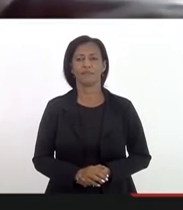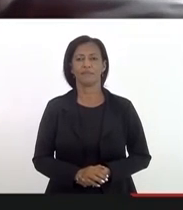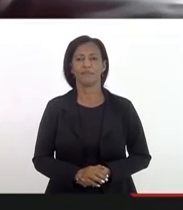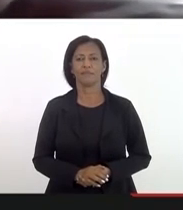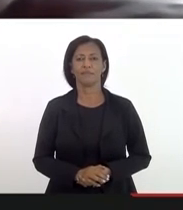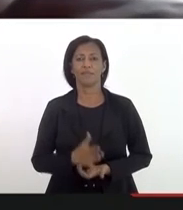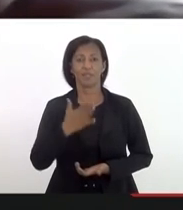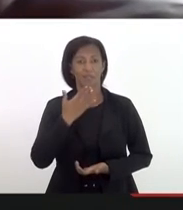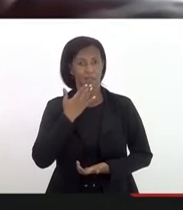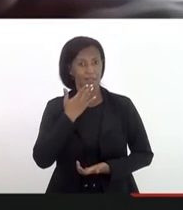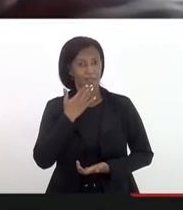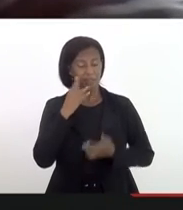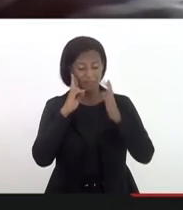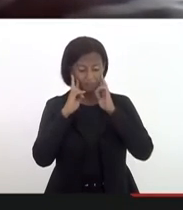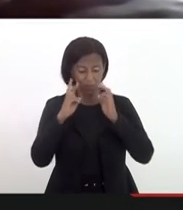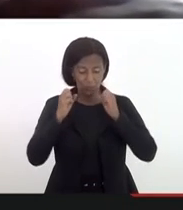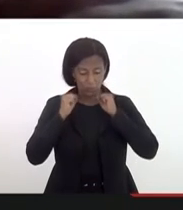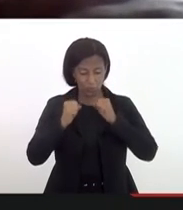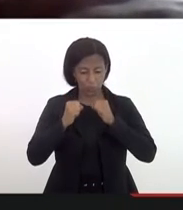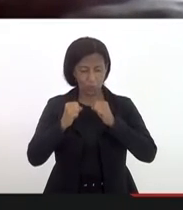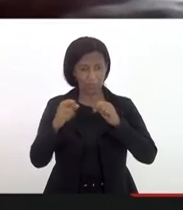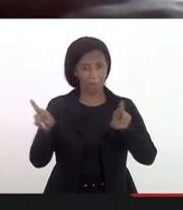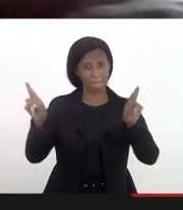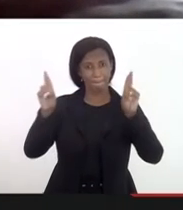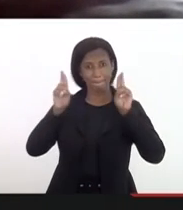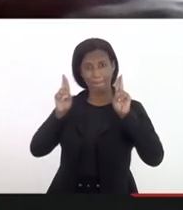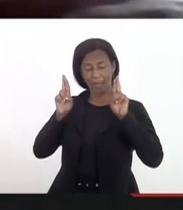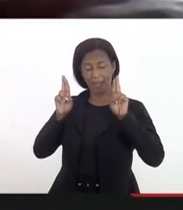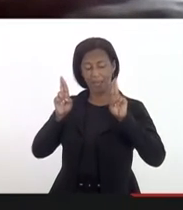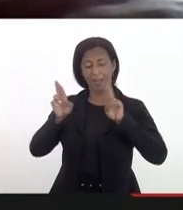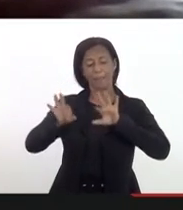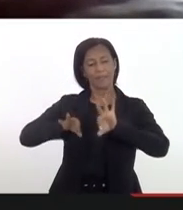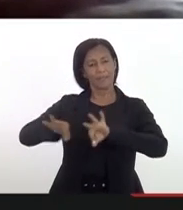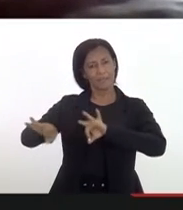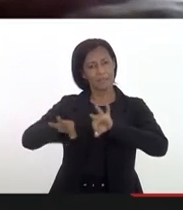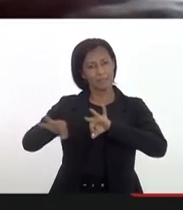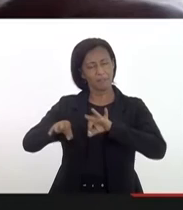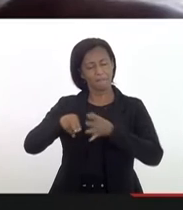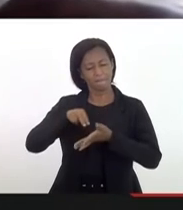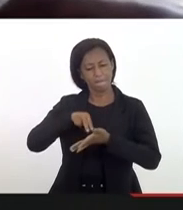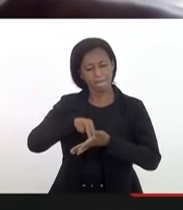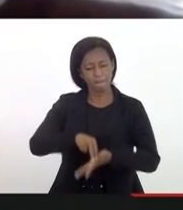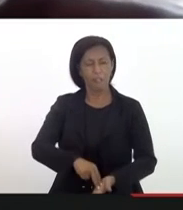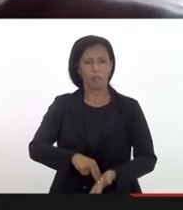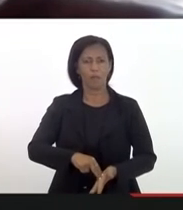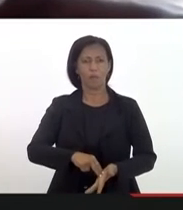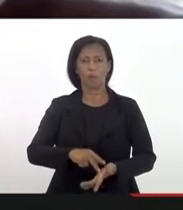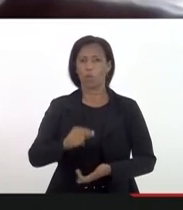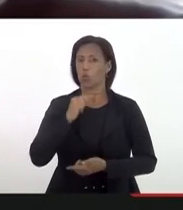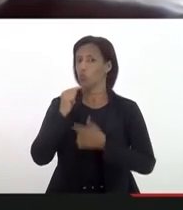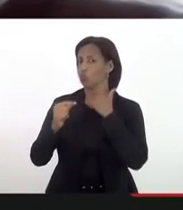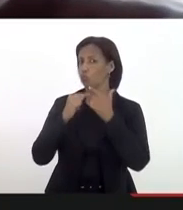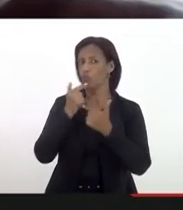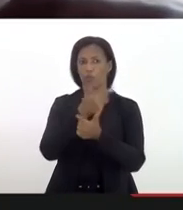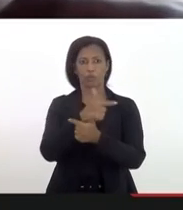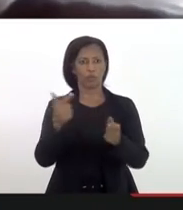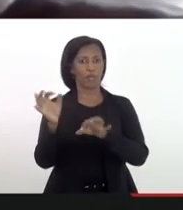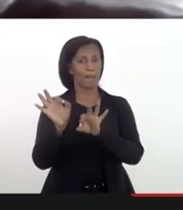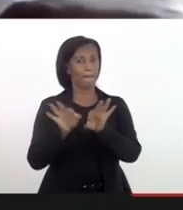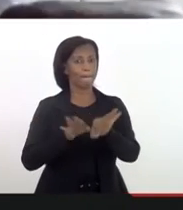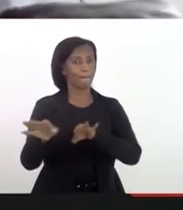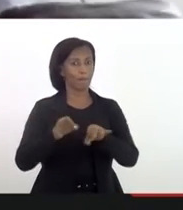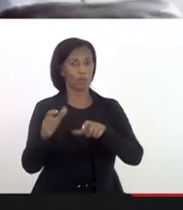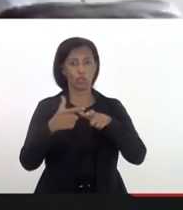torcendo para que esse projeto se efetive, na verdade, porque é, sem dúvida nenhuma, um projeto grandioso